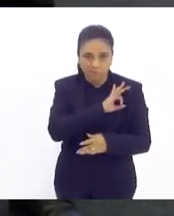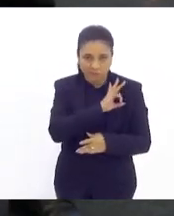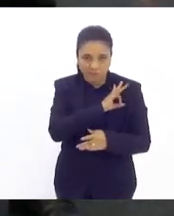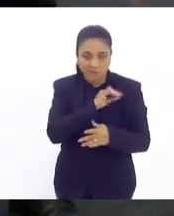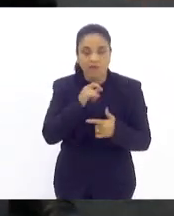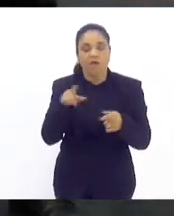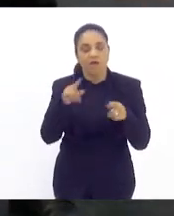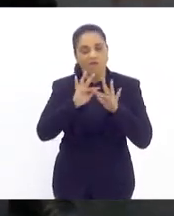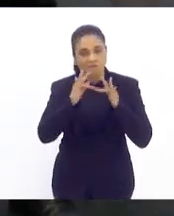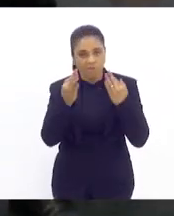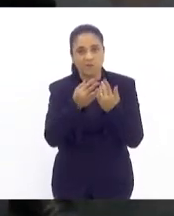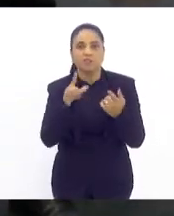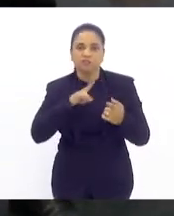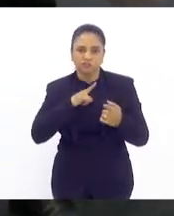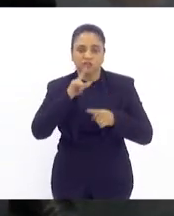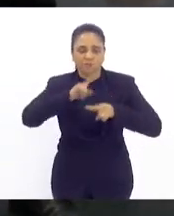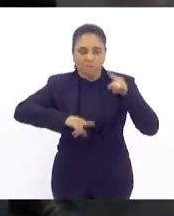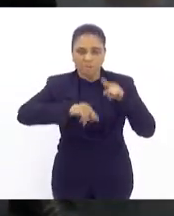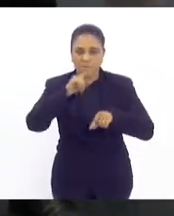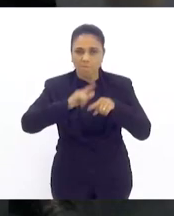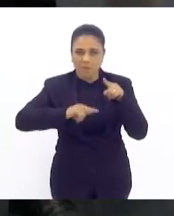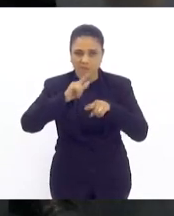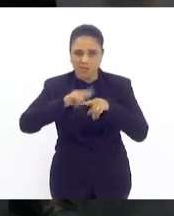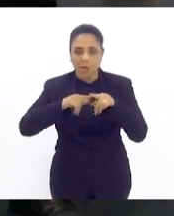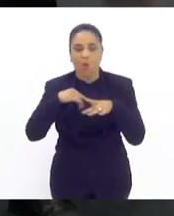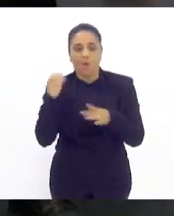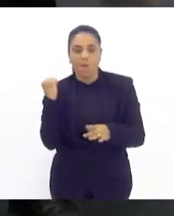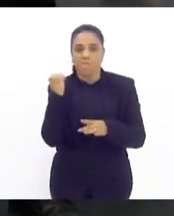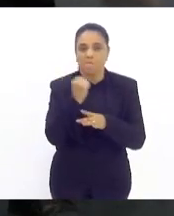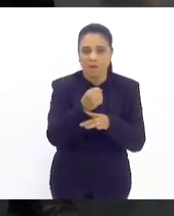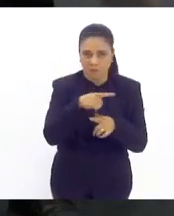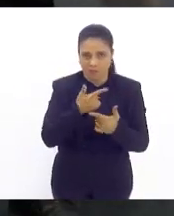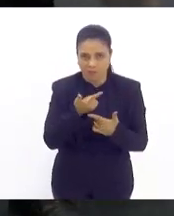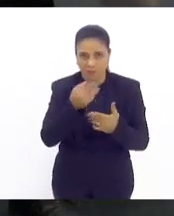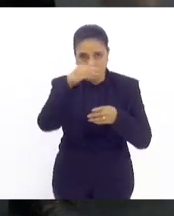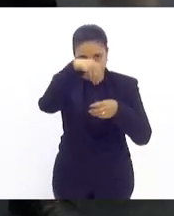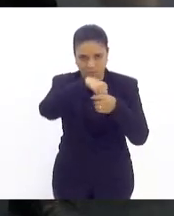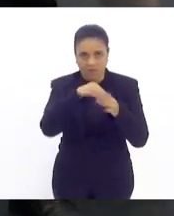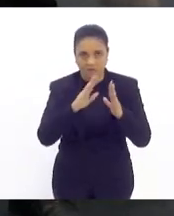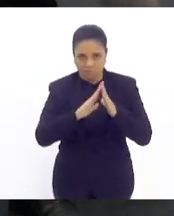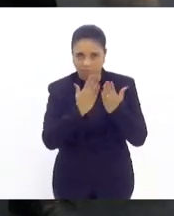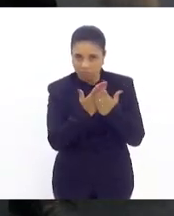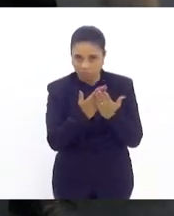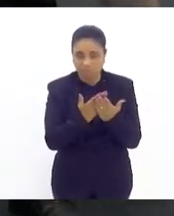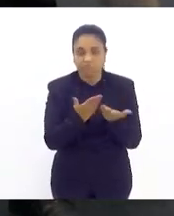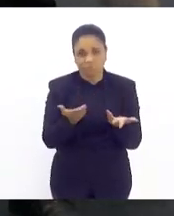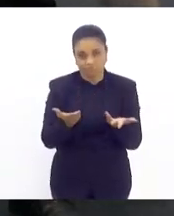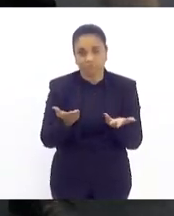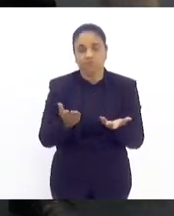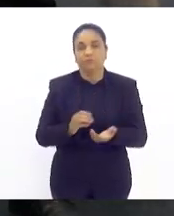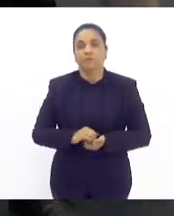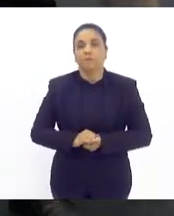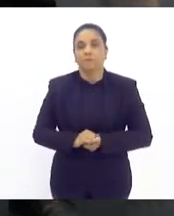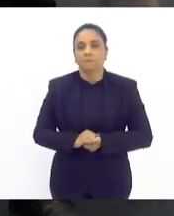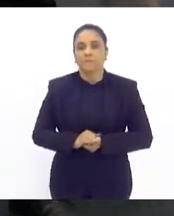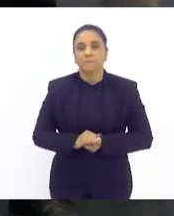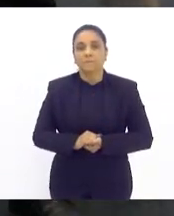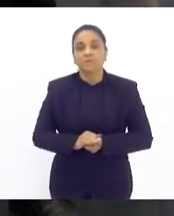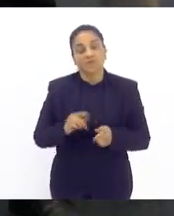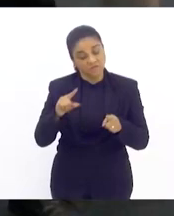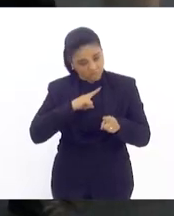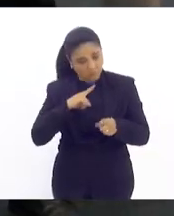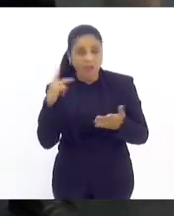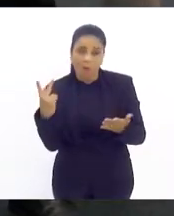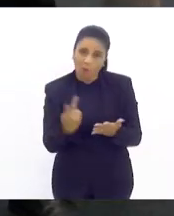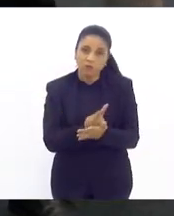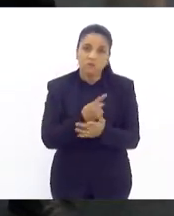responsabiliza o conjunto da direita sobre isso mas esse é são fatos que